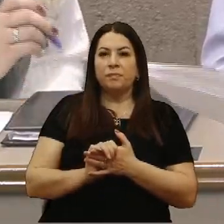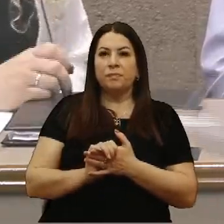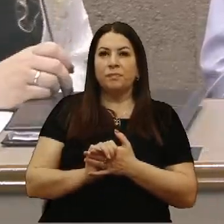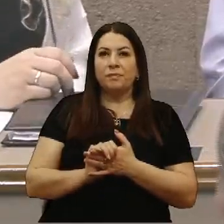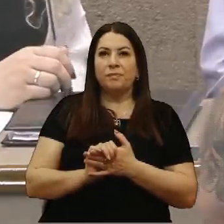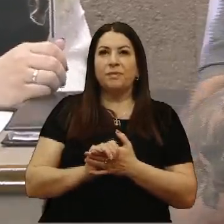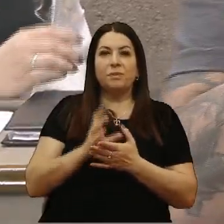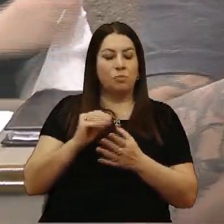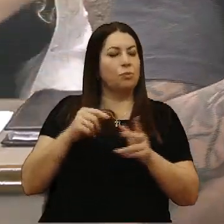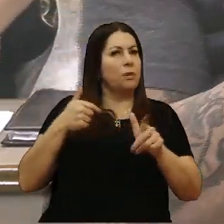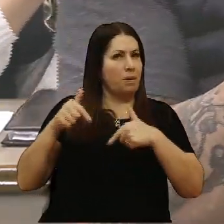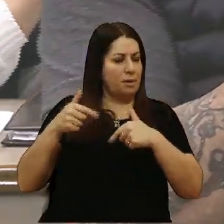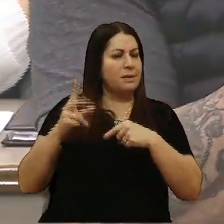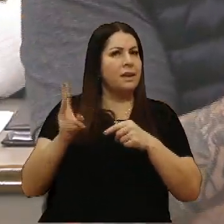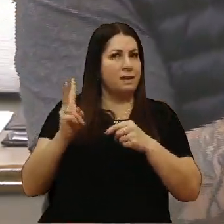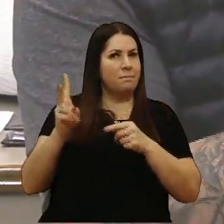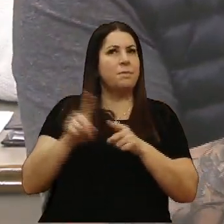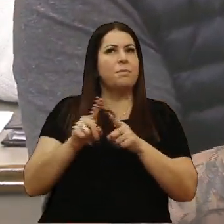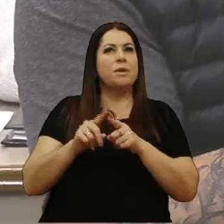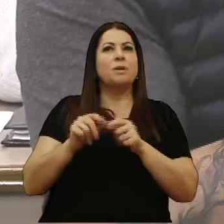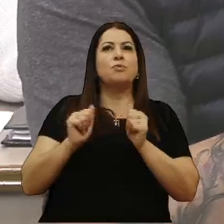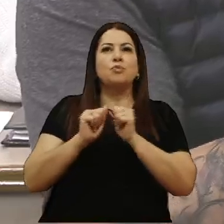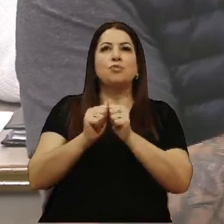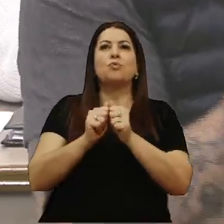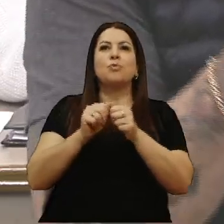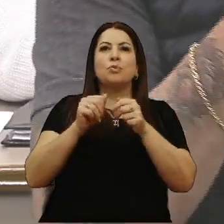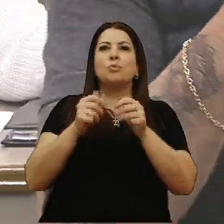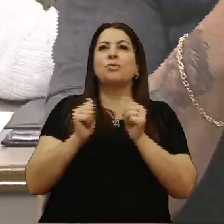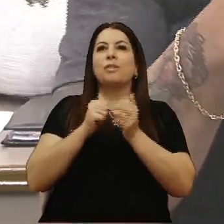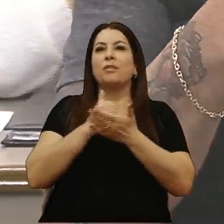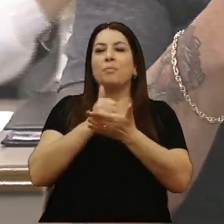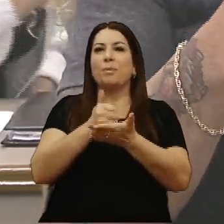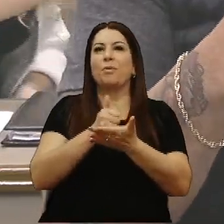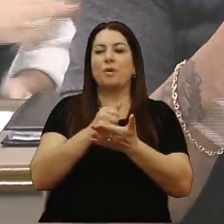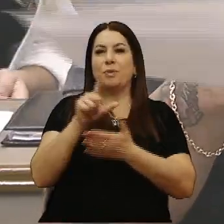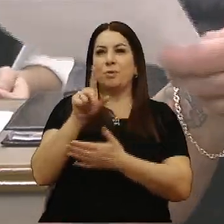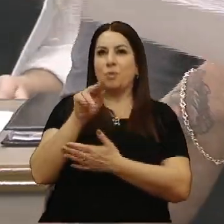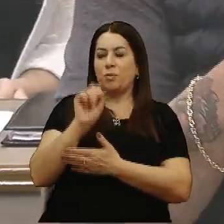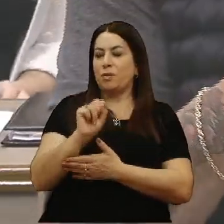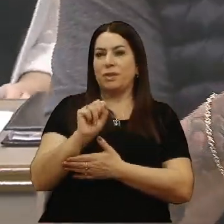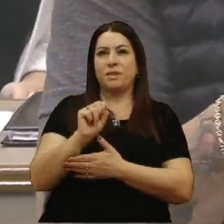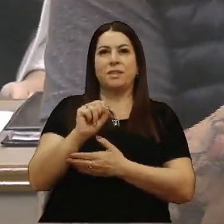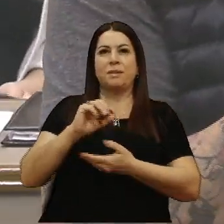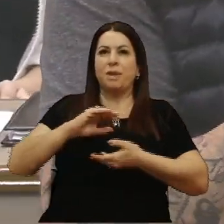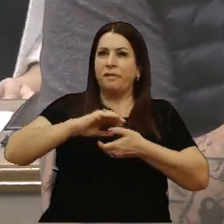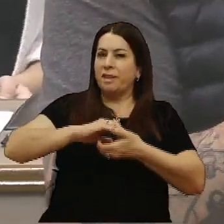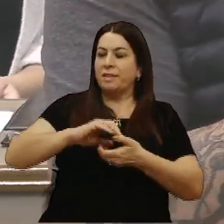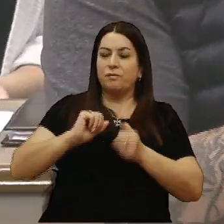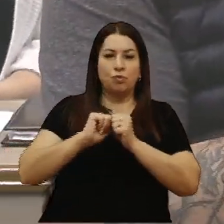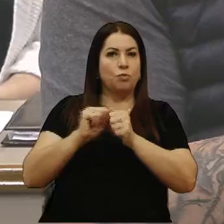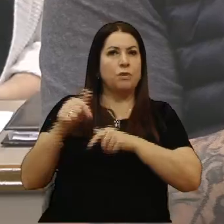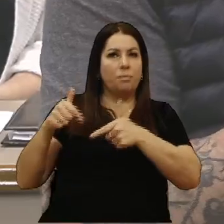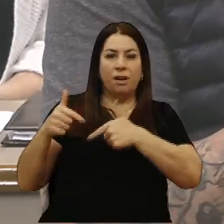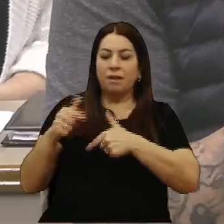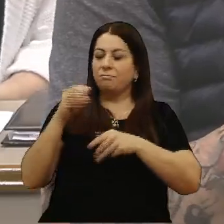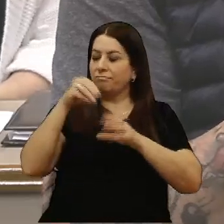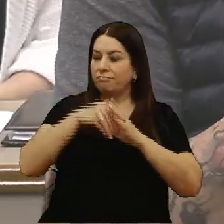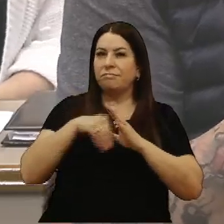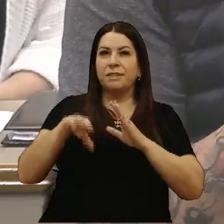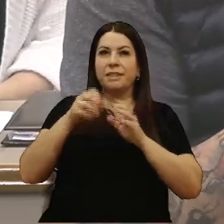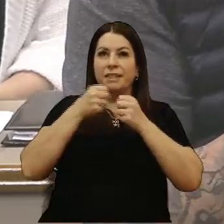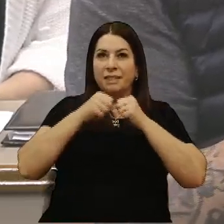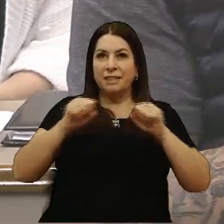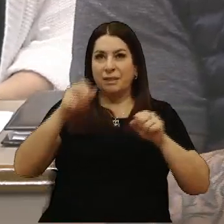sempre muito atuante, né, o adjunto, o Luiz, aquela equipe de defesa civil também que trabalha muito extraordinariamente dentro da